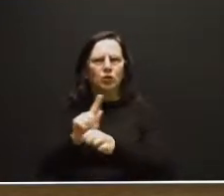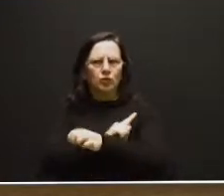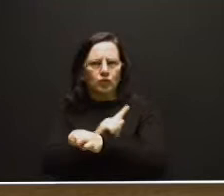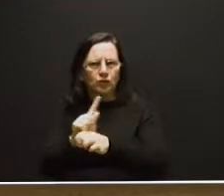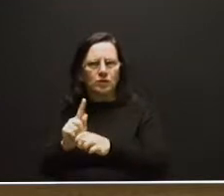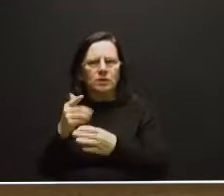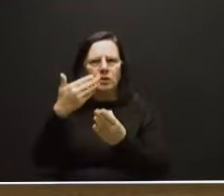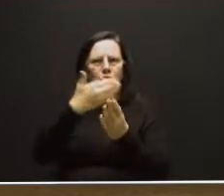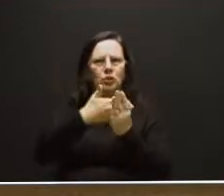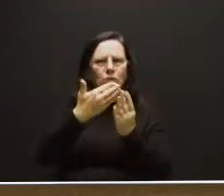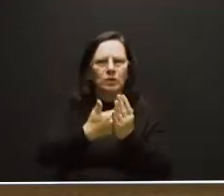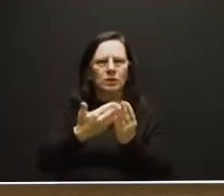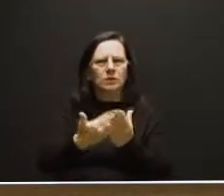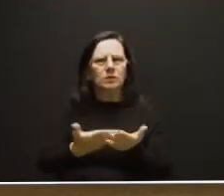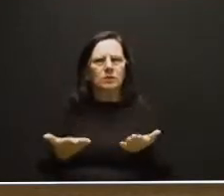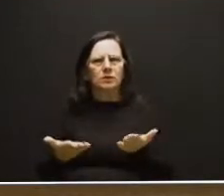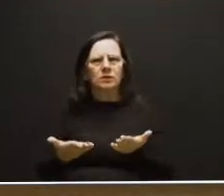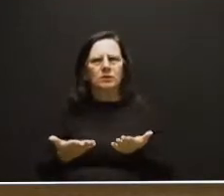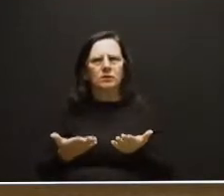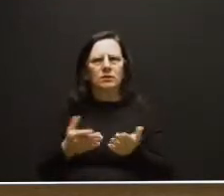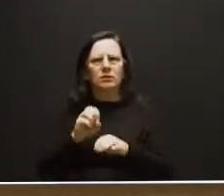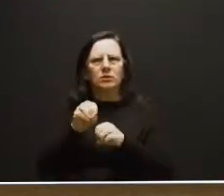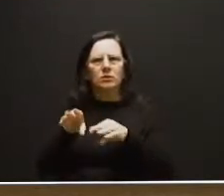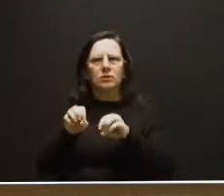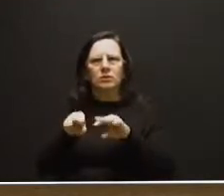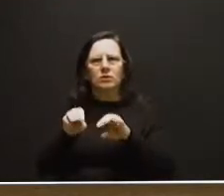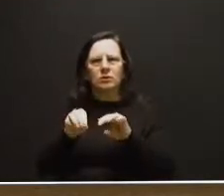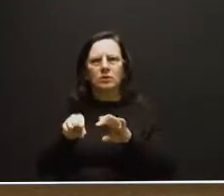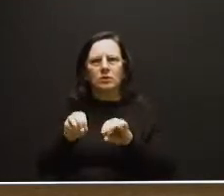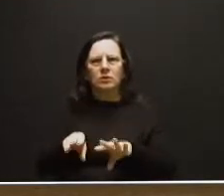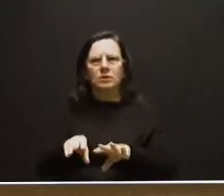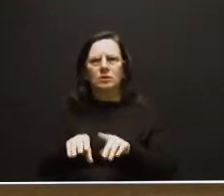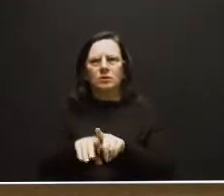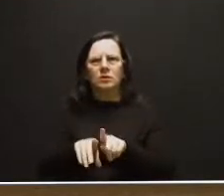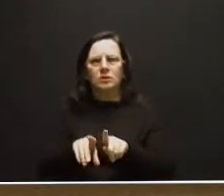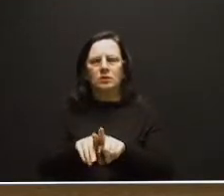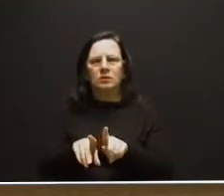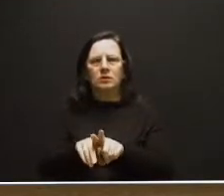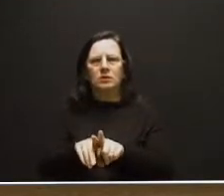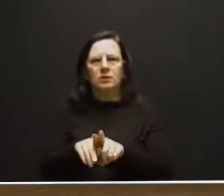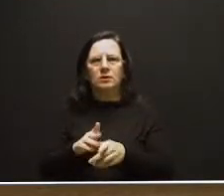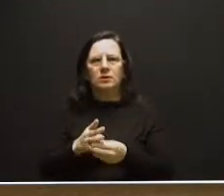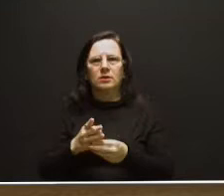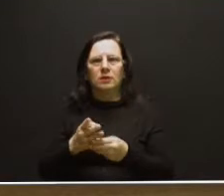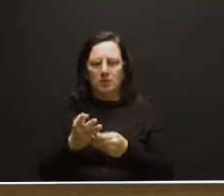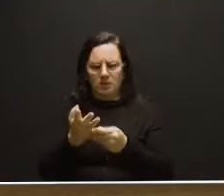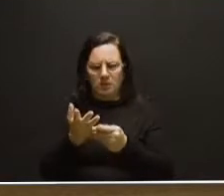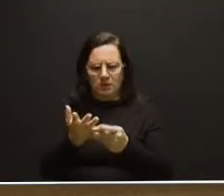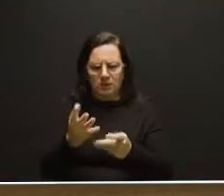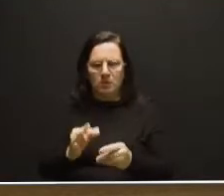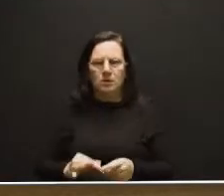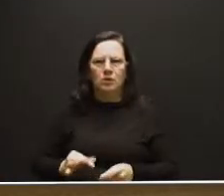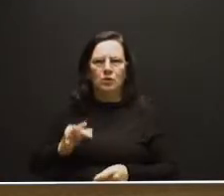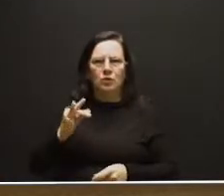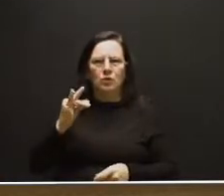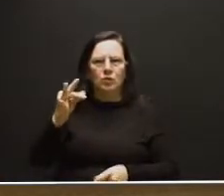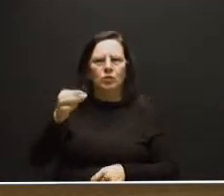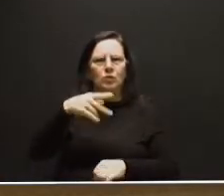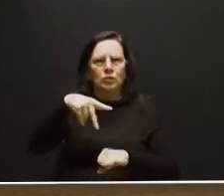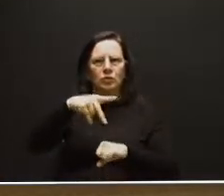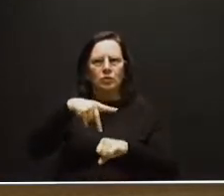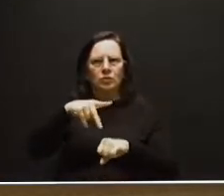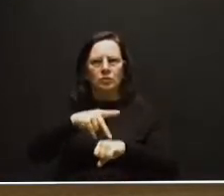pastas de educação educação gente prioridade é o futuro de qualquer país no ano e fala do